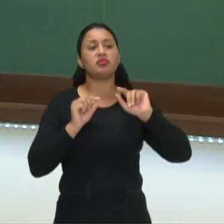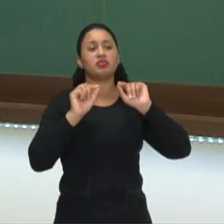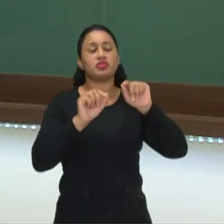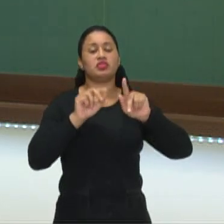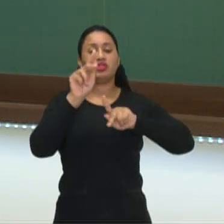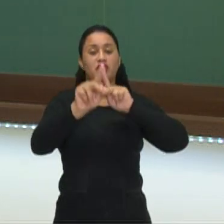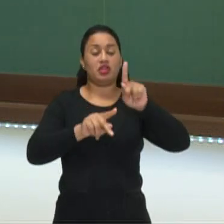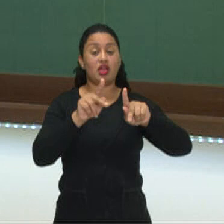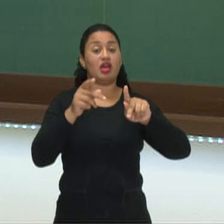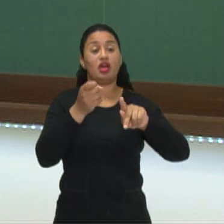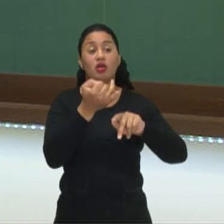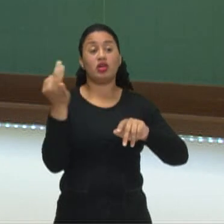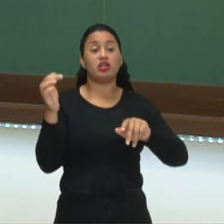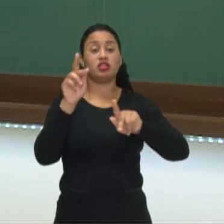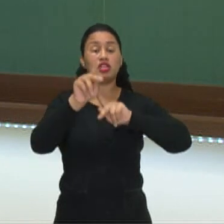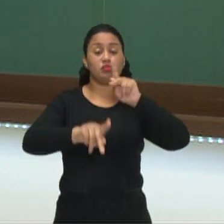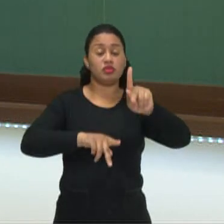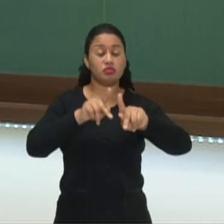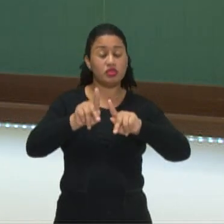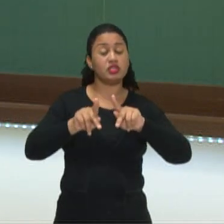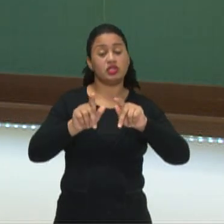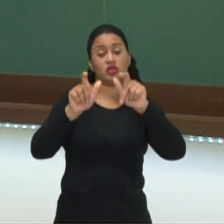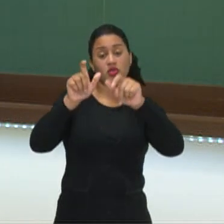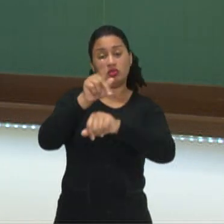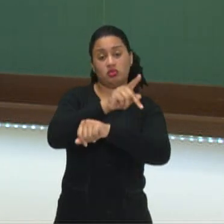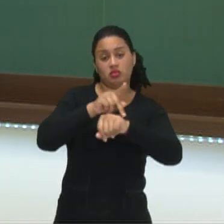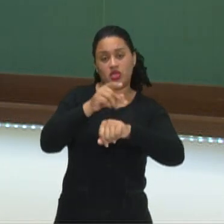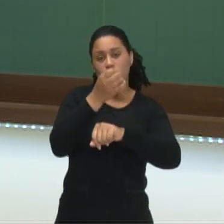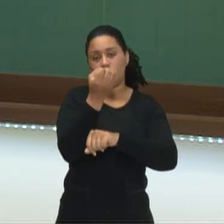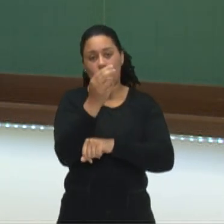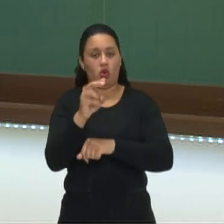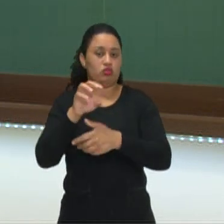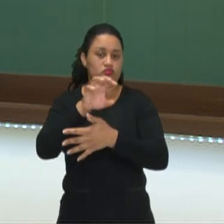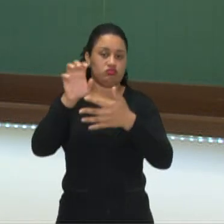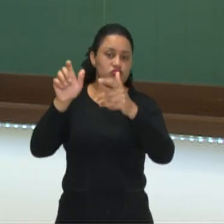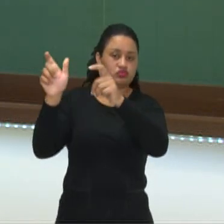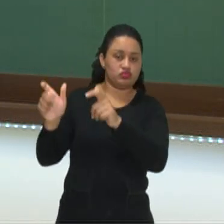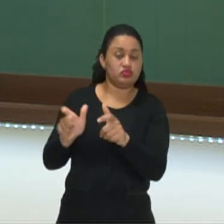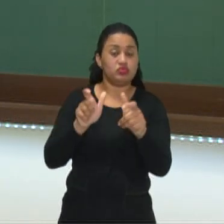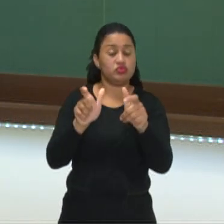a densidade demográfica de um país ou de um determinado